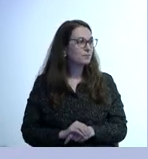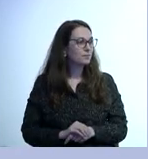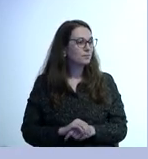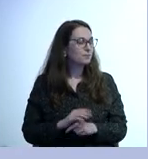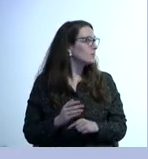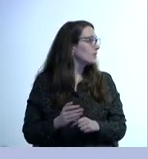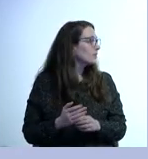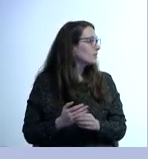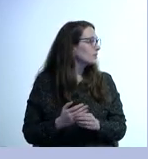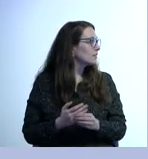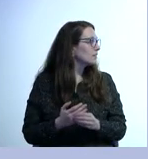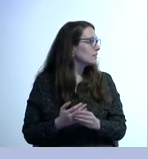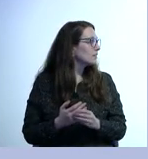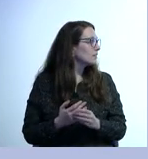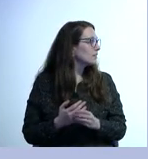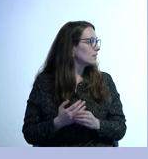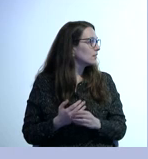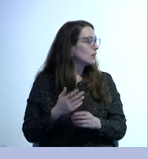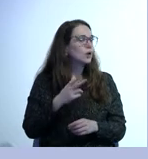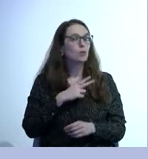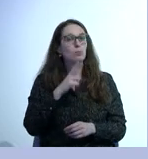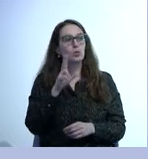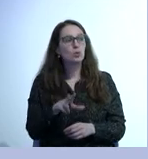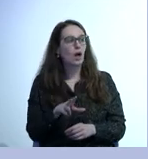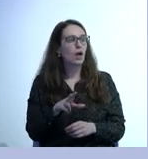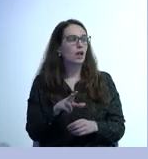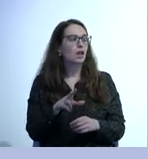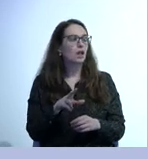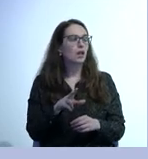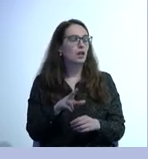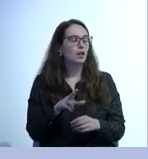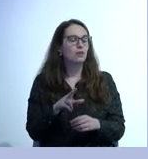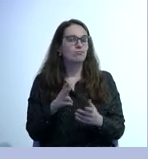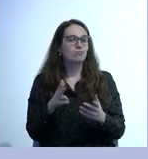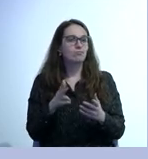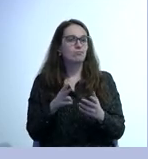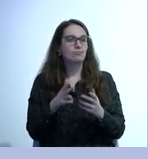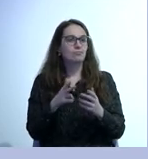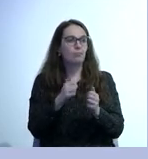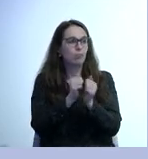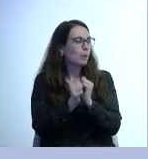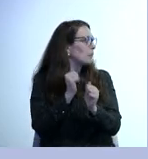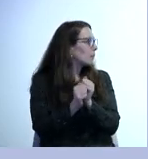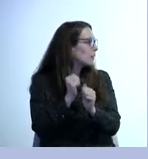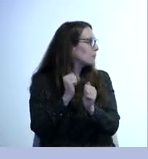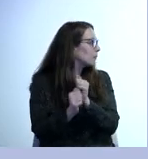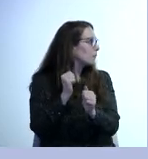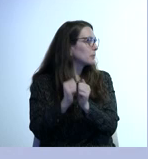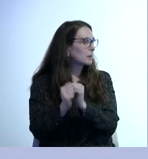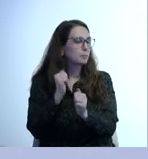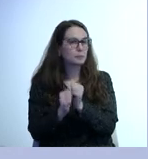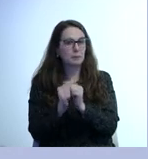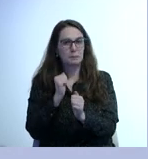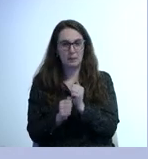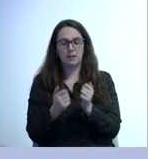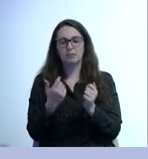Portugal não fica a dever nada dos outros países europeus. E a burocracia, às vezes, é